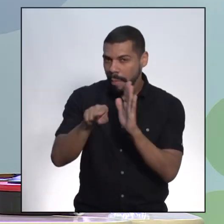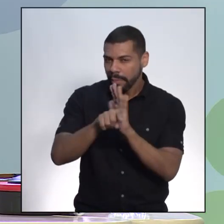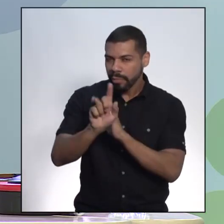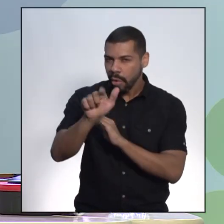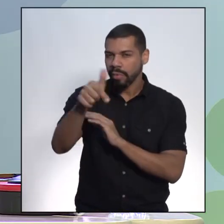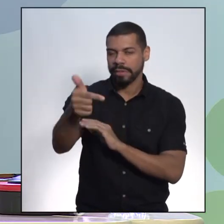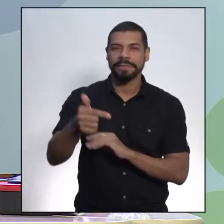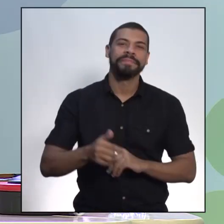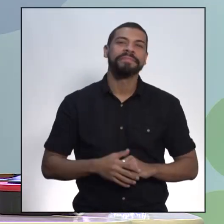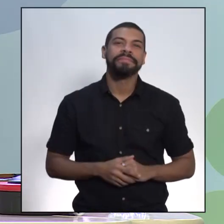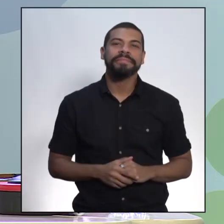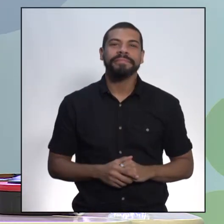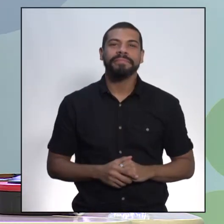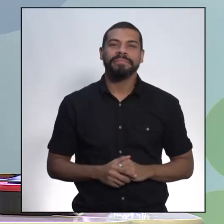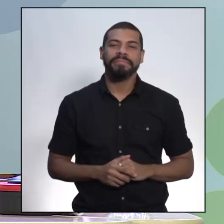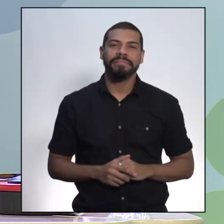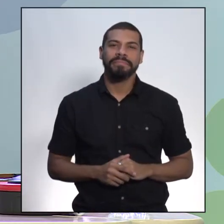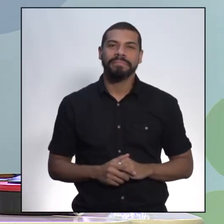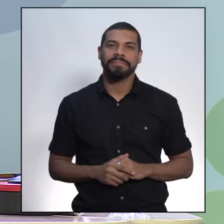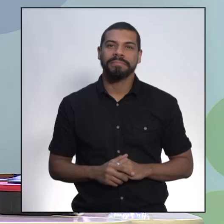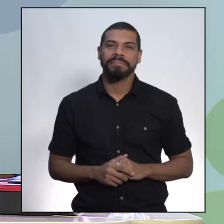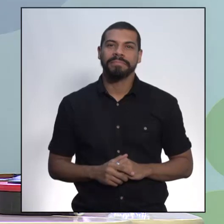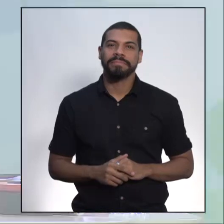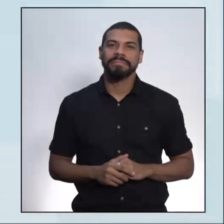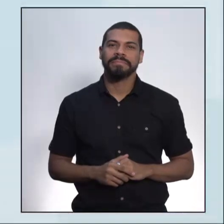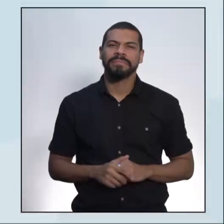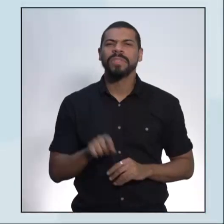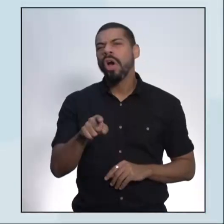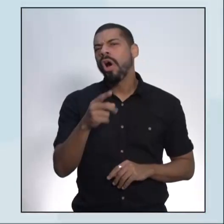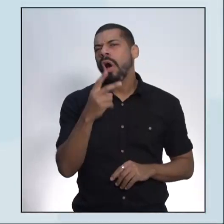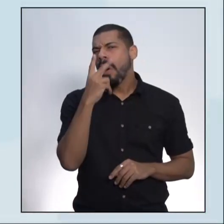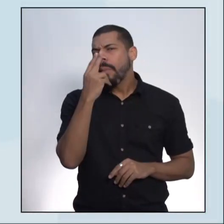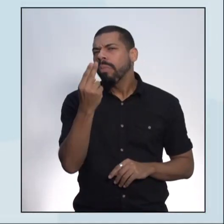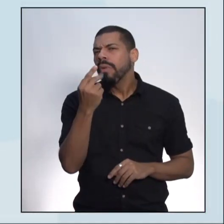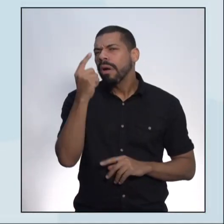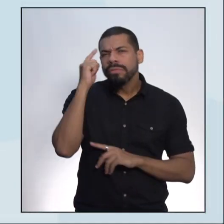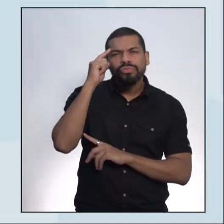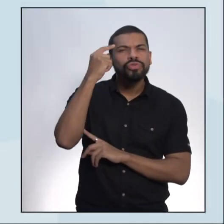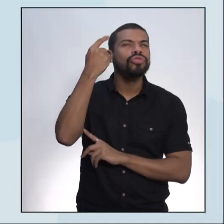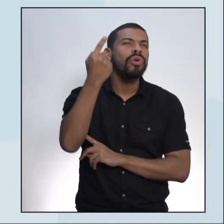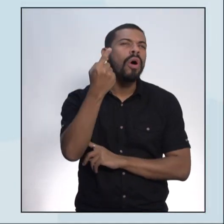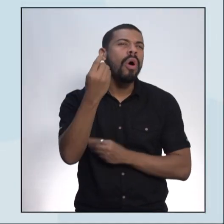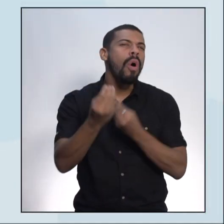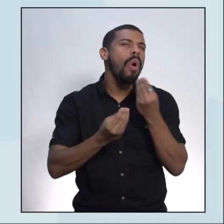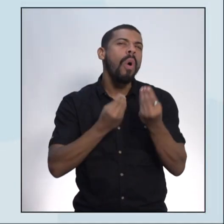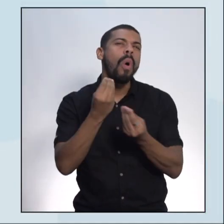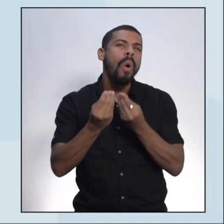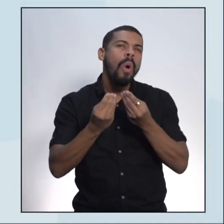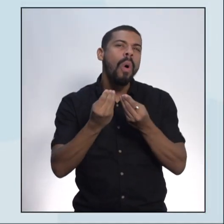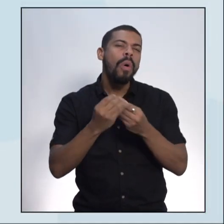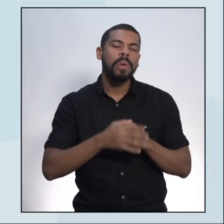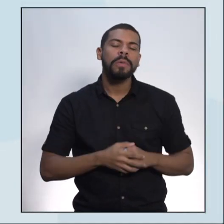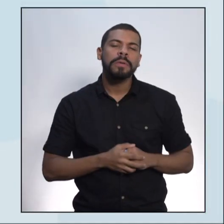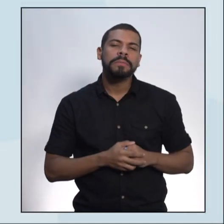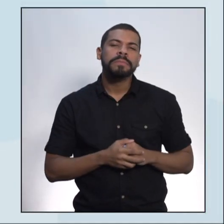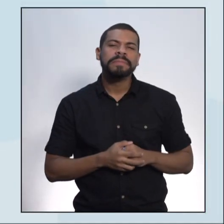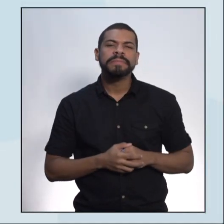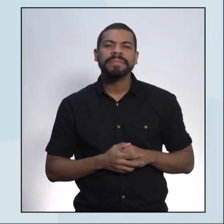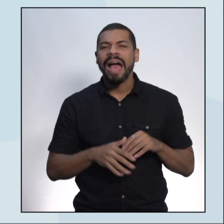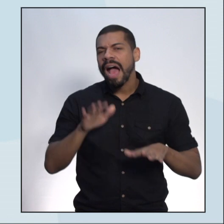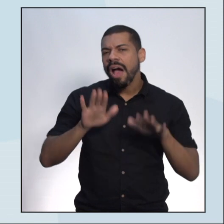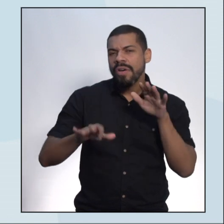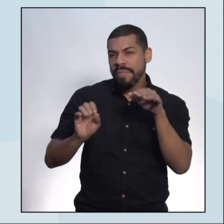vocês aí no chat, né? Você tem uma ideia de como foram, ou de algumas